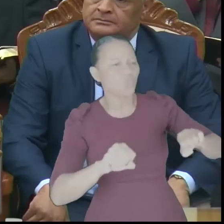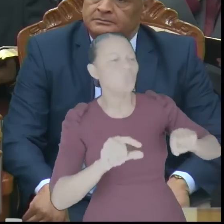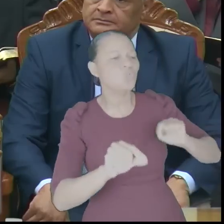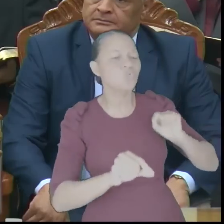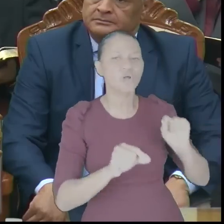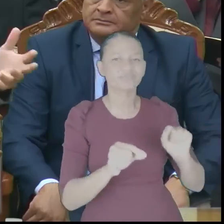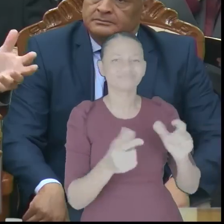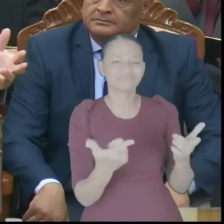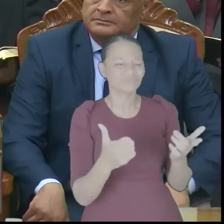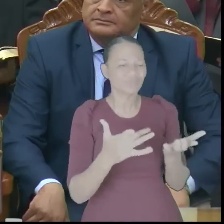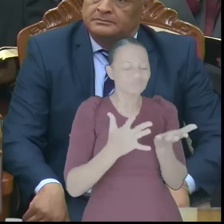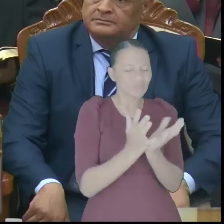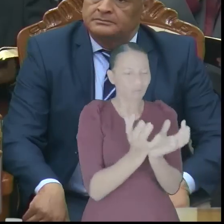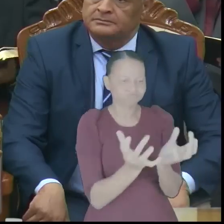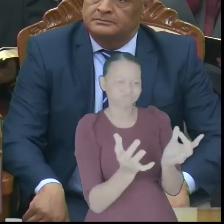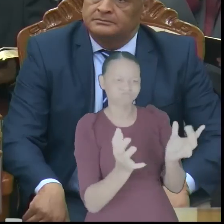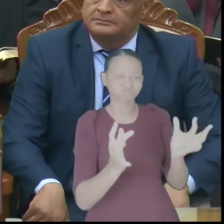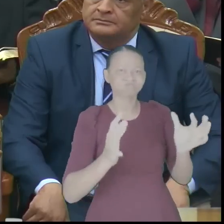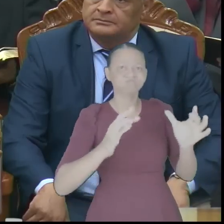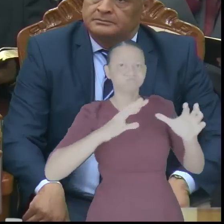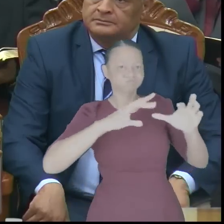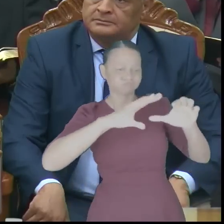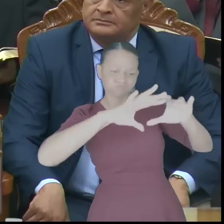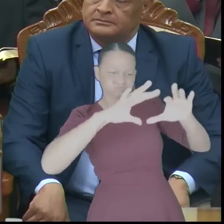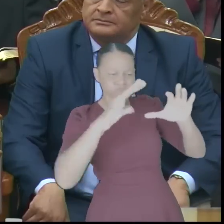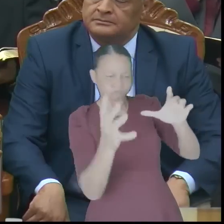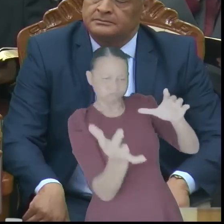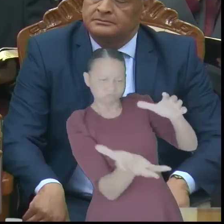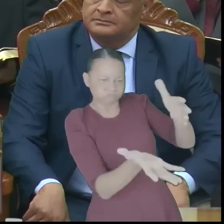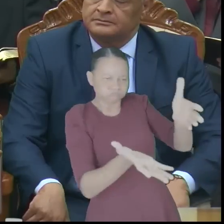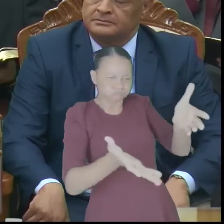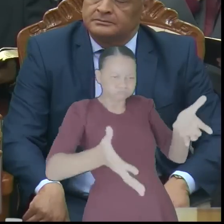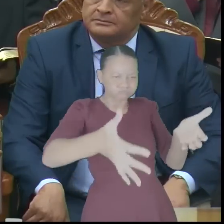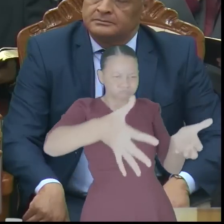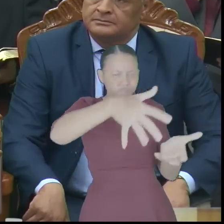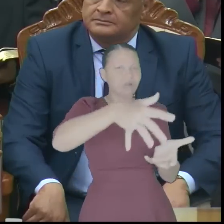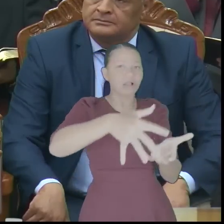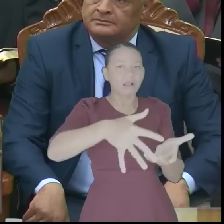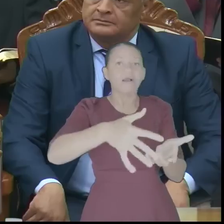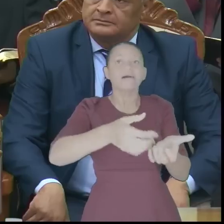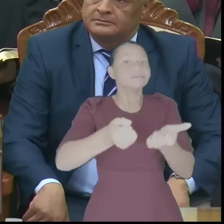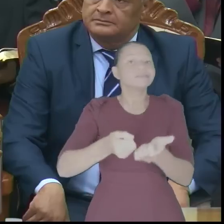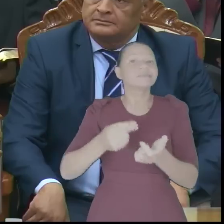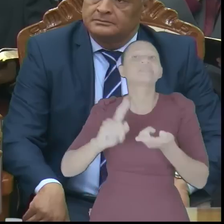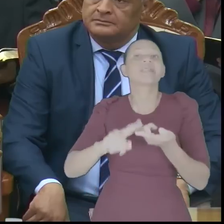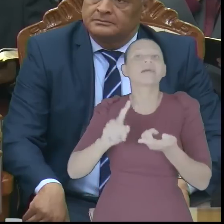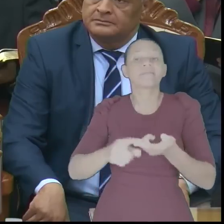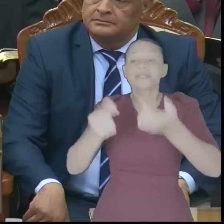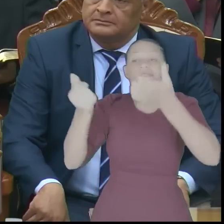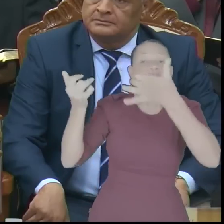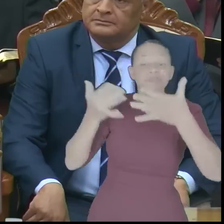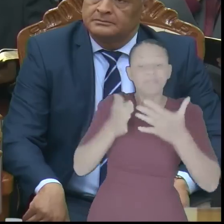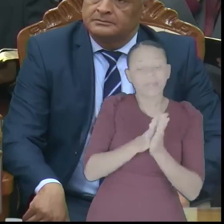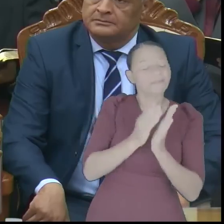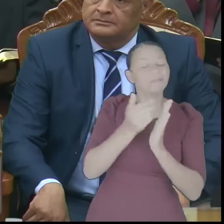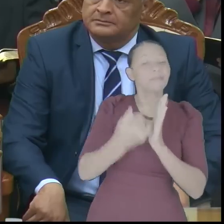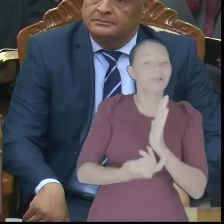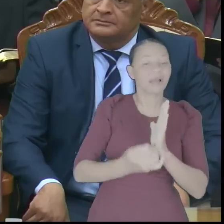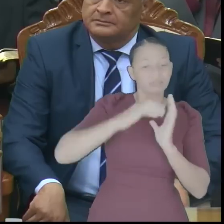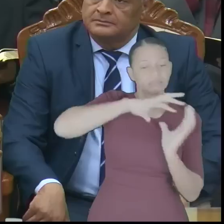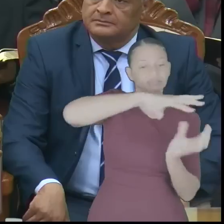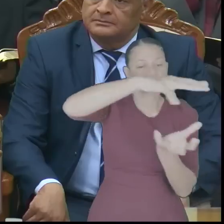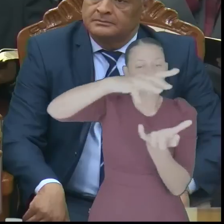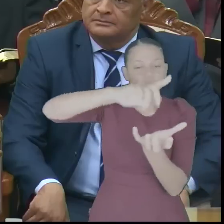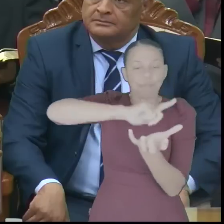não tem forma. E além de não ter forma, a Bíblia diz que a terra também estava vazia. E se está